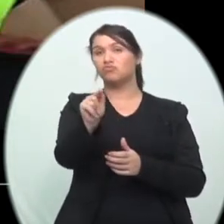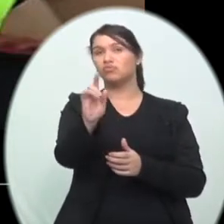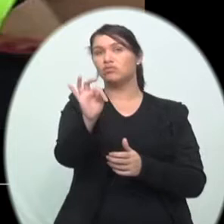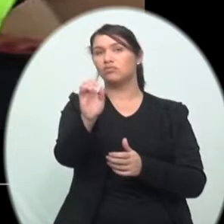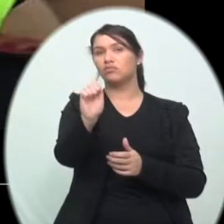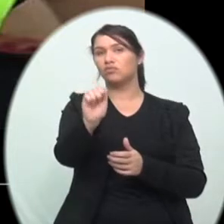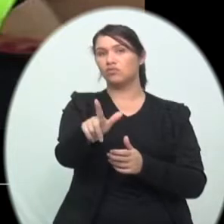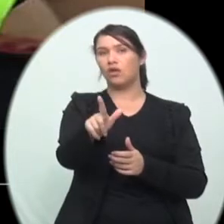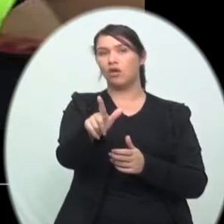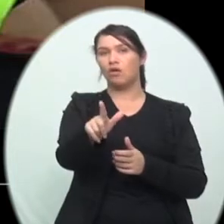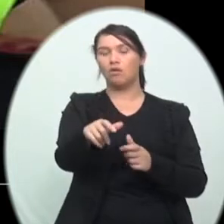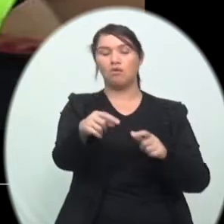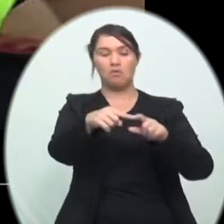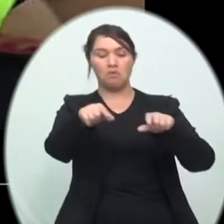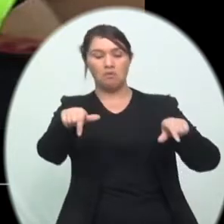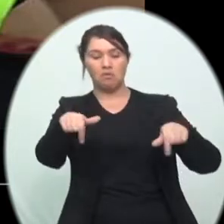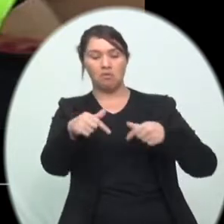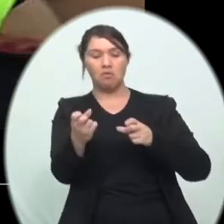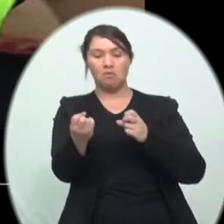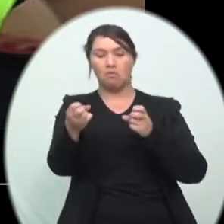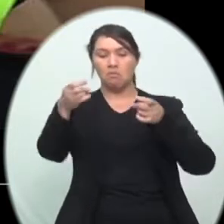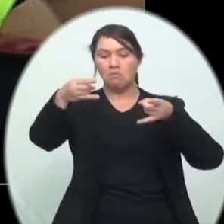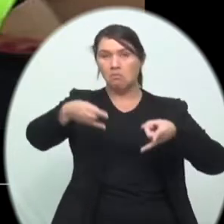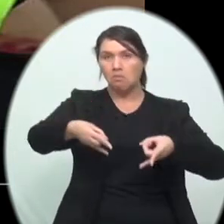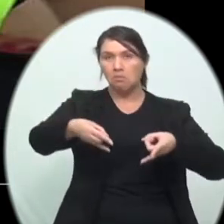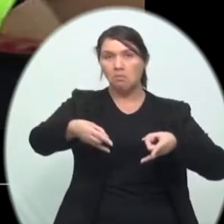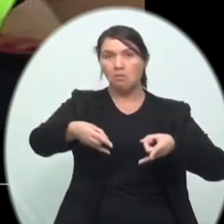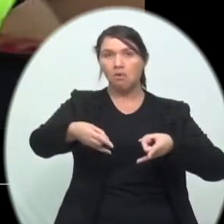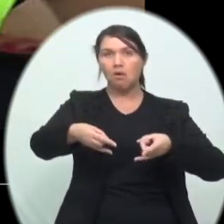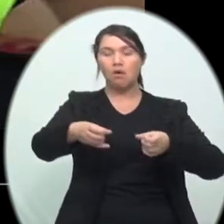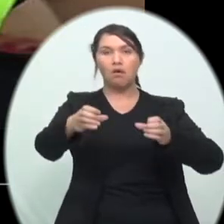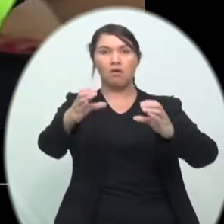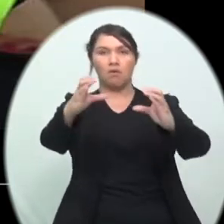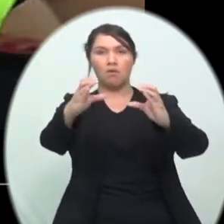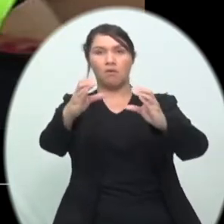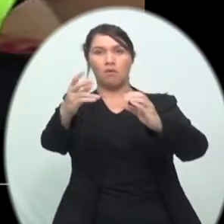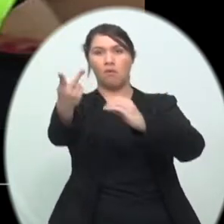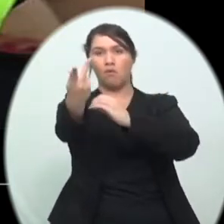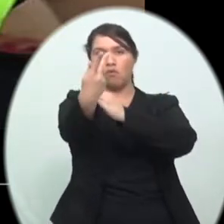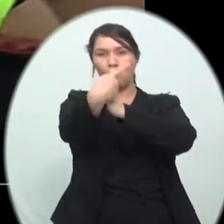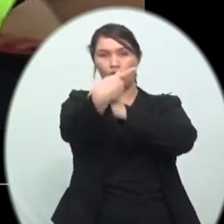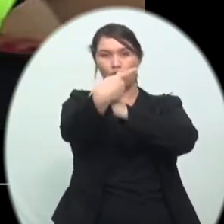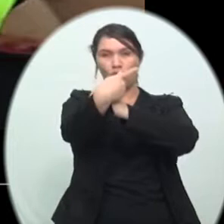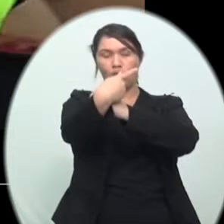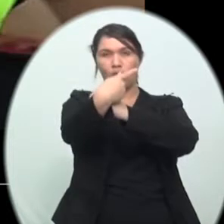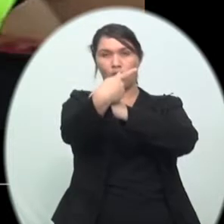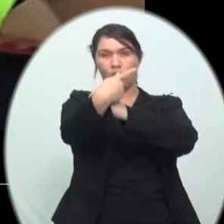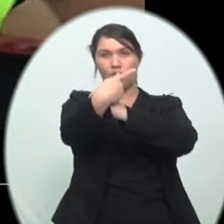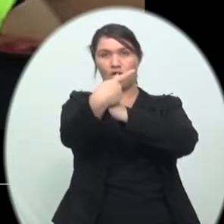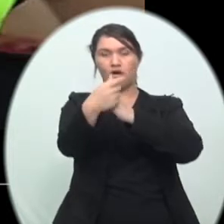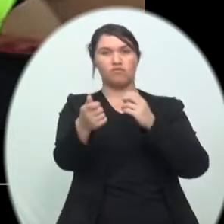ele narra os jogos para o mundo inteiro. Ele tem 60 milhões de assinantes.